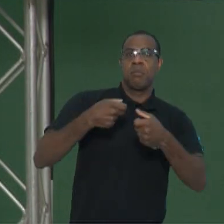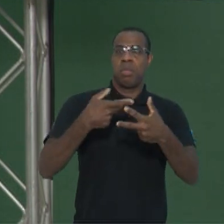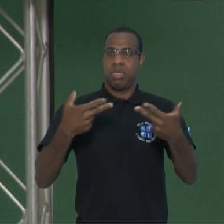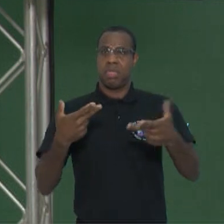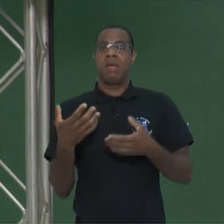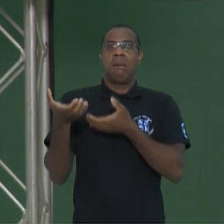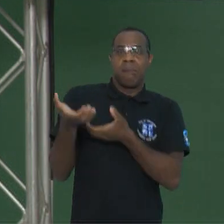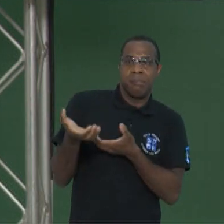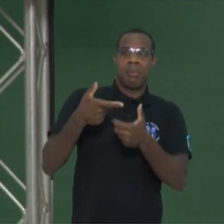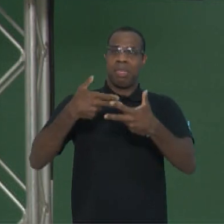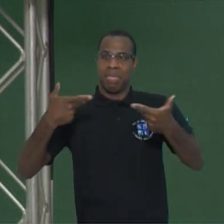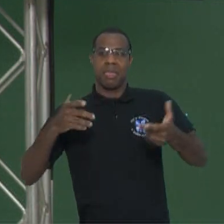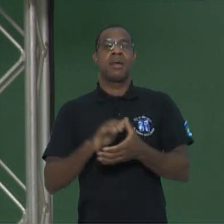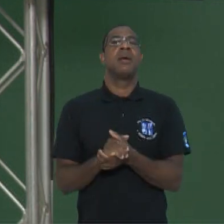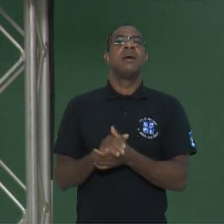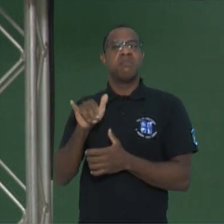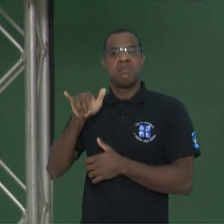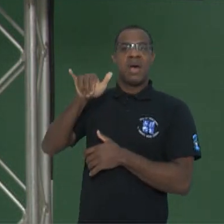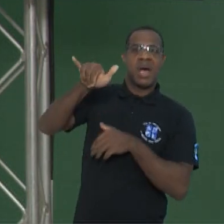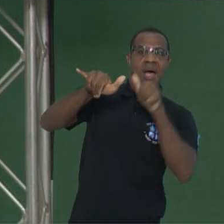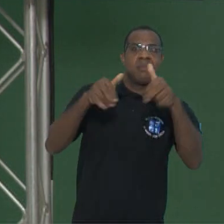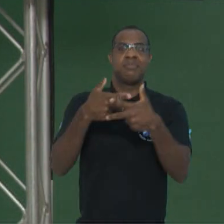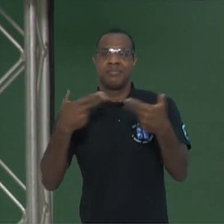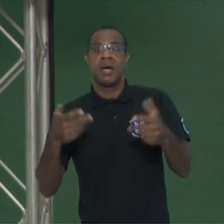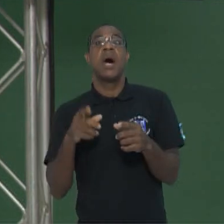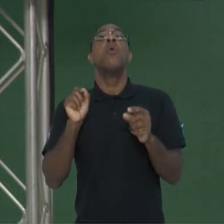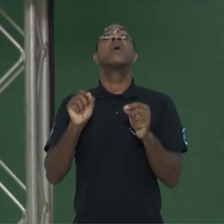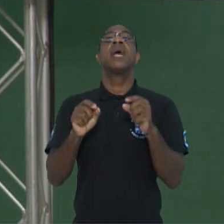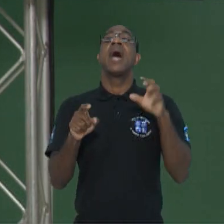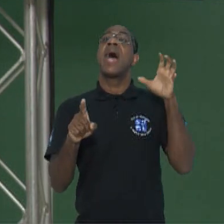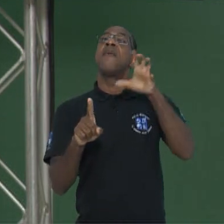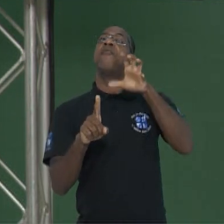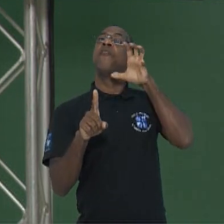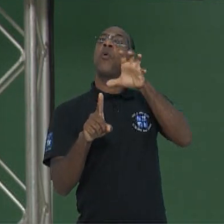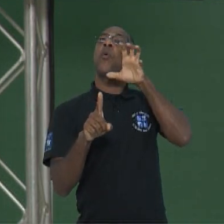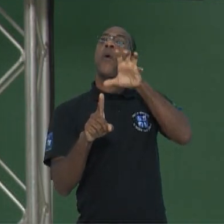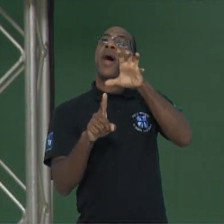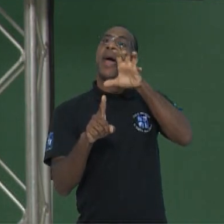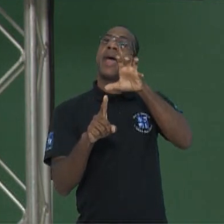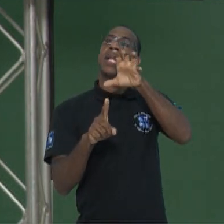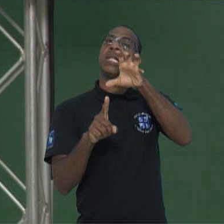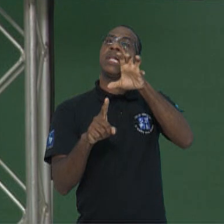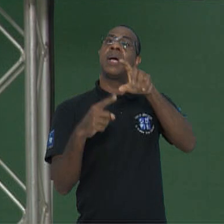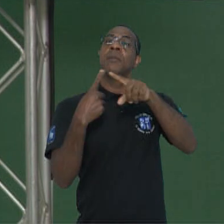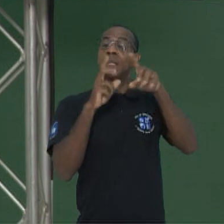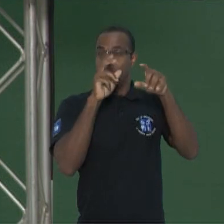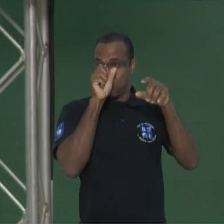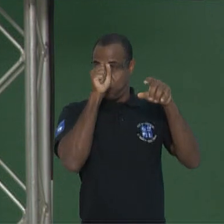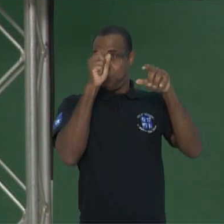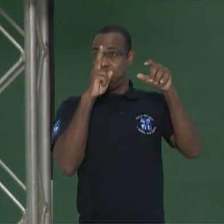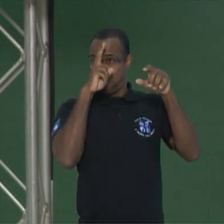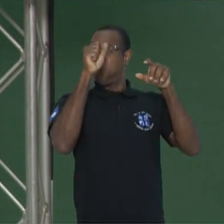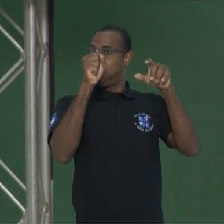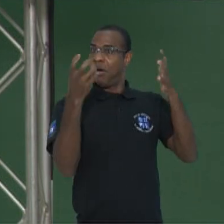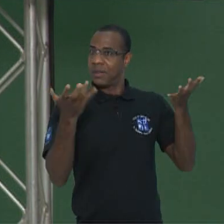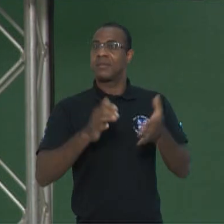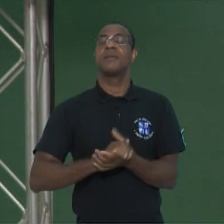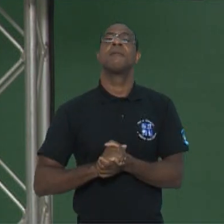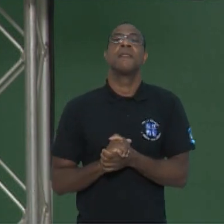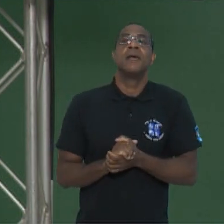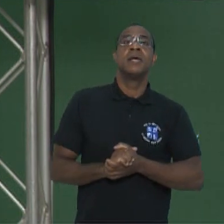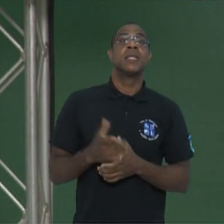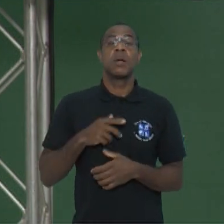Todos esses aqui são setores de influência de alguns países sobre outros. E aí a